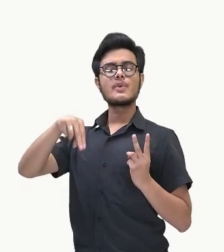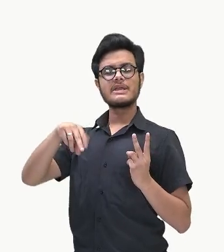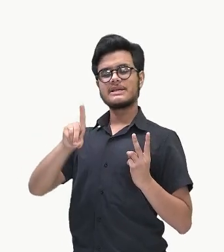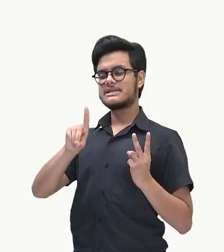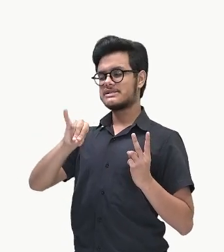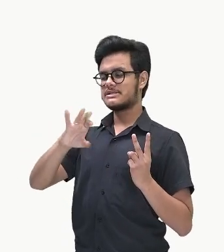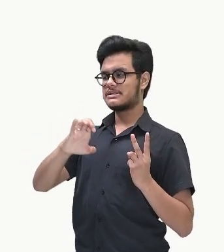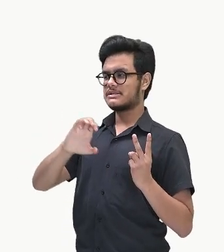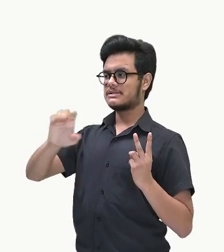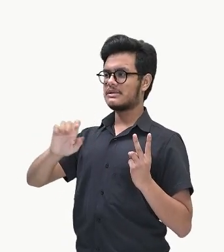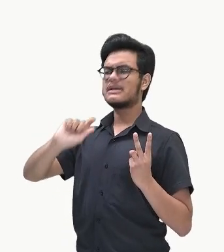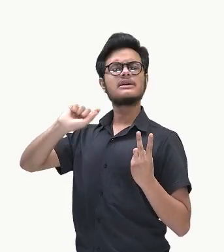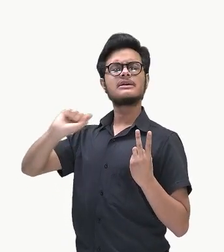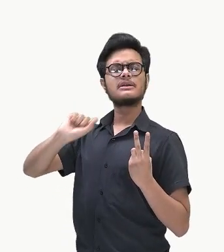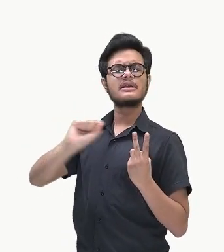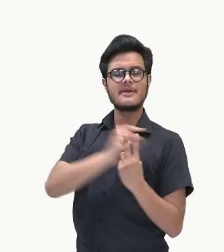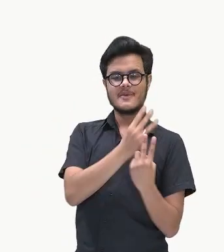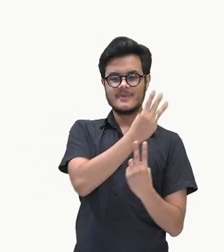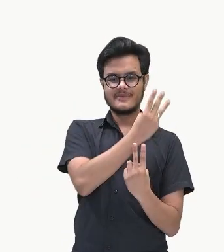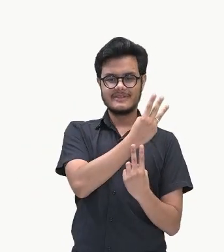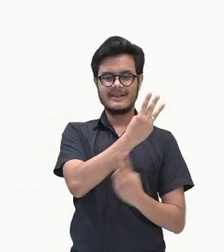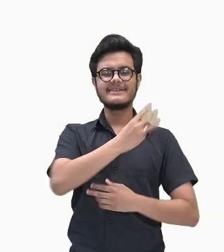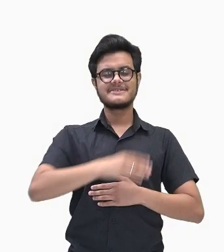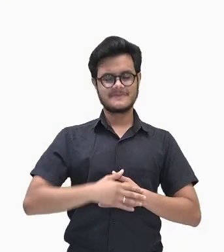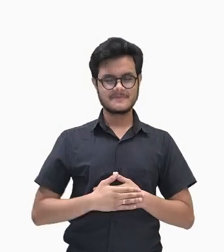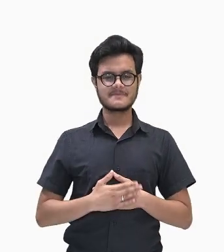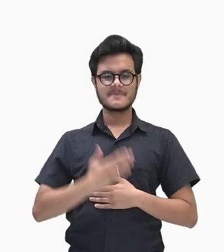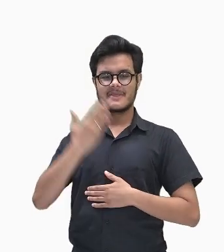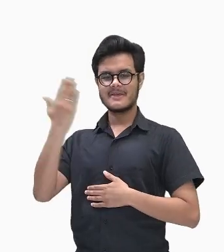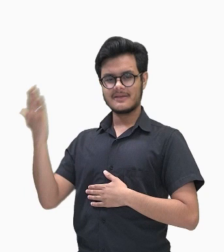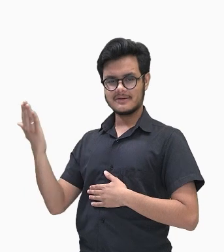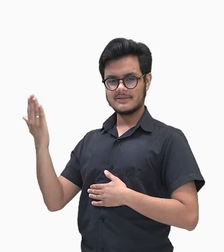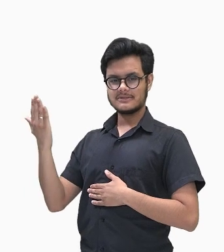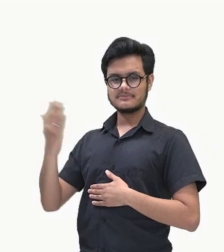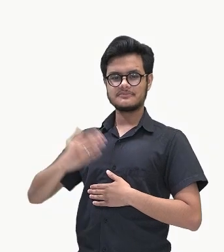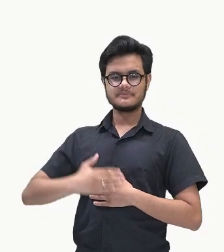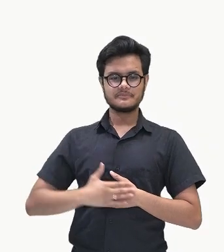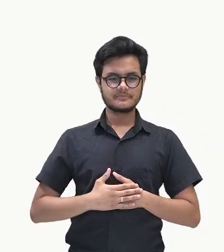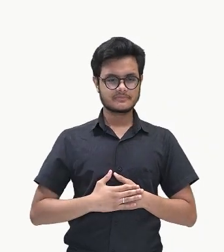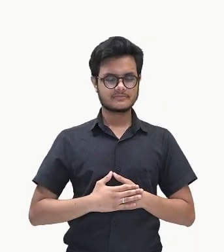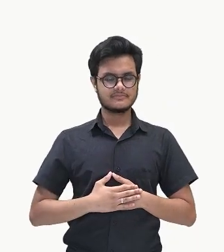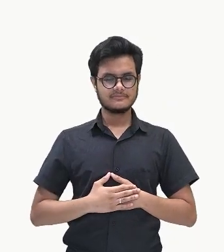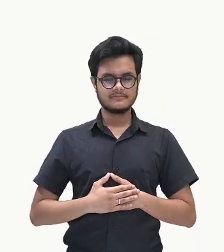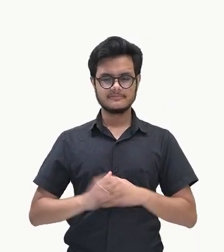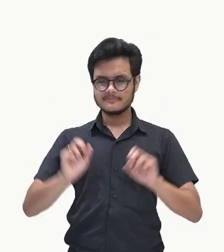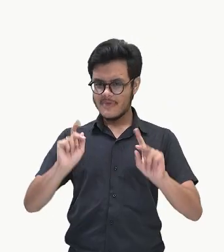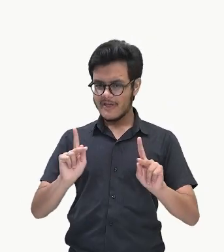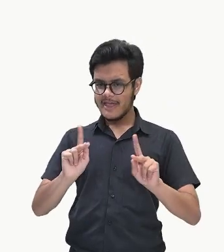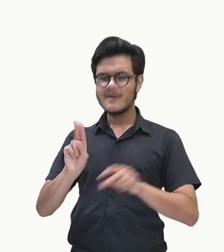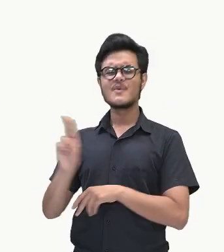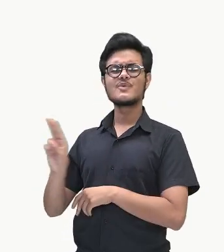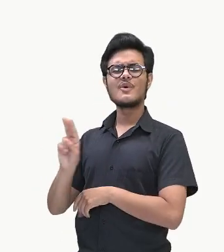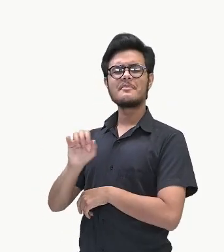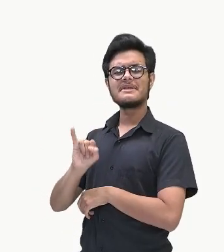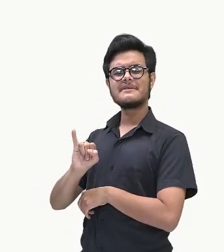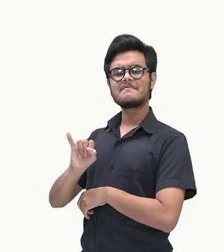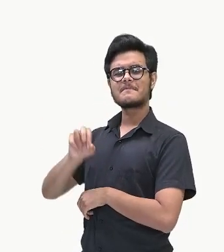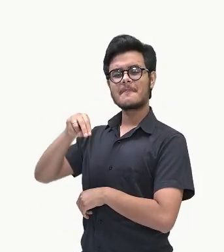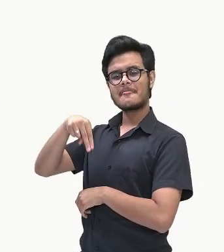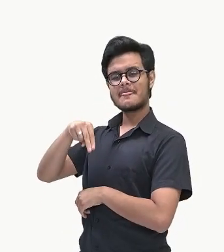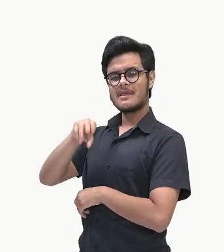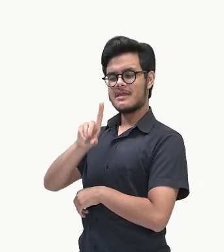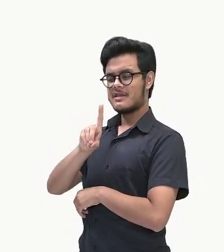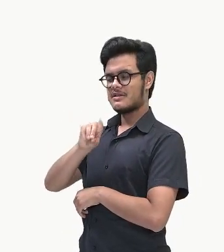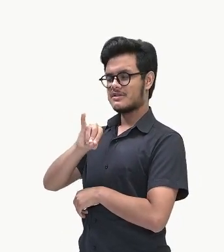índice? O índice do radical é este númerozinho aqui, tá? Esse aqui é